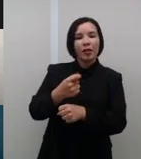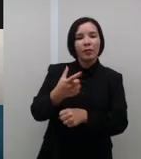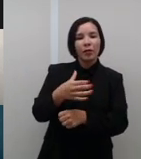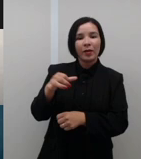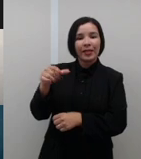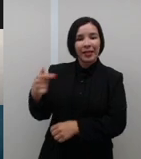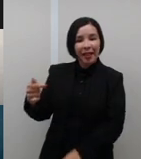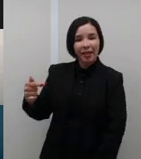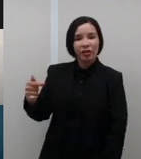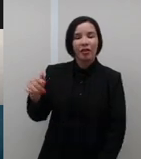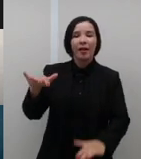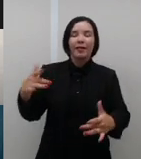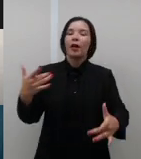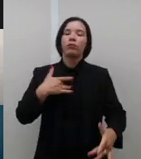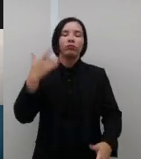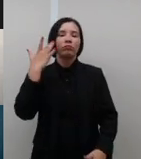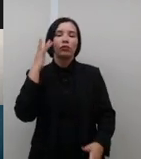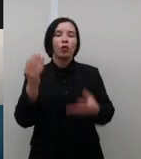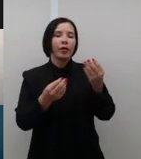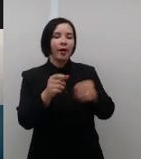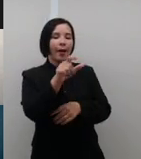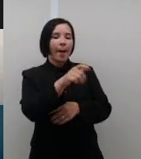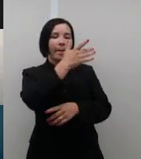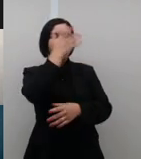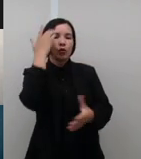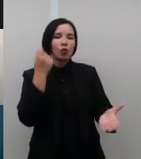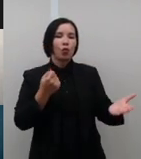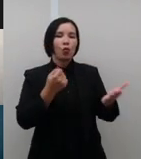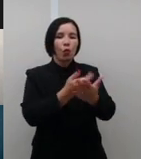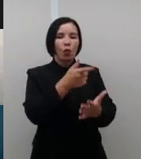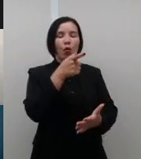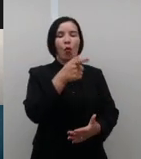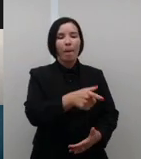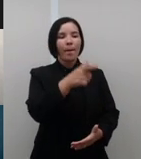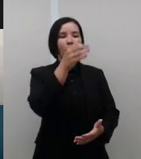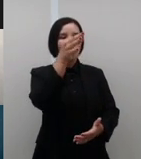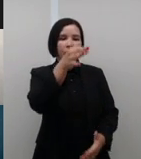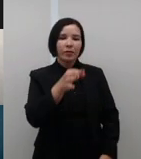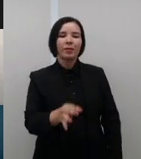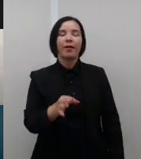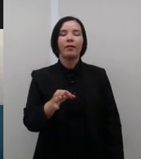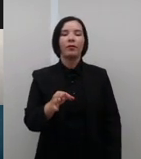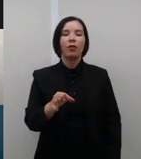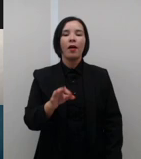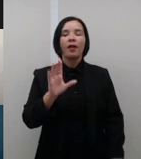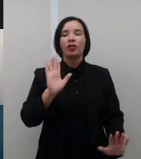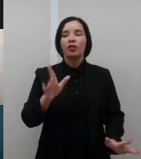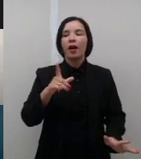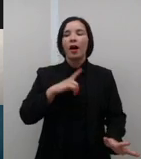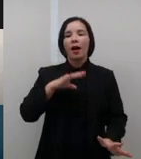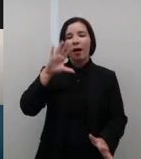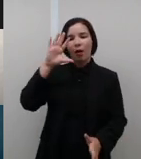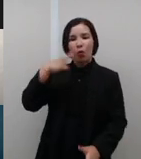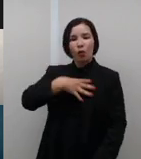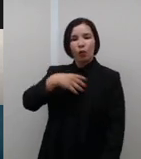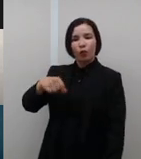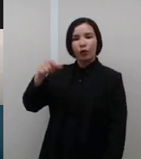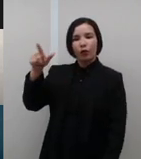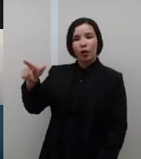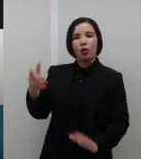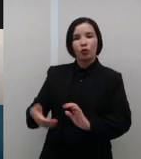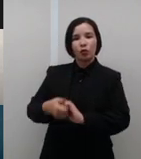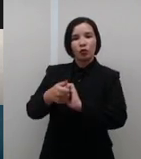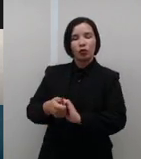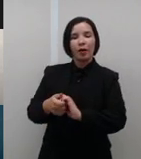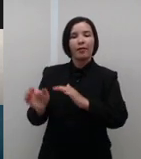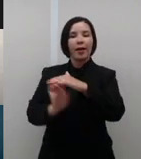do adquirente em relação a esta alienação ocorrido em 2008, considerando que o filho do sócio da empresa executada não